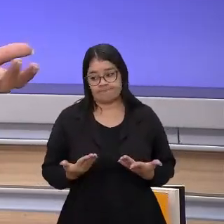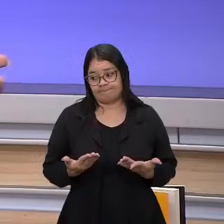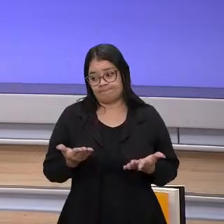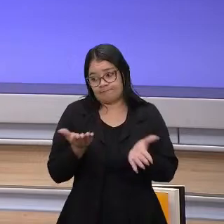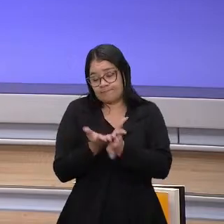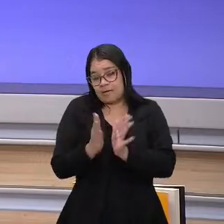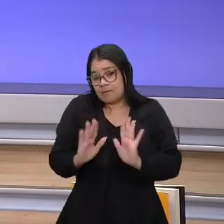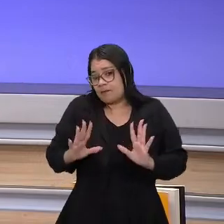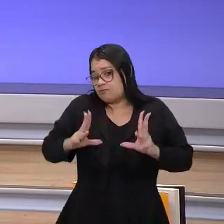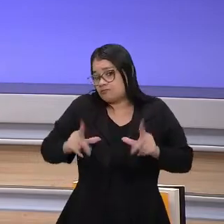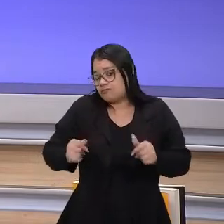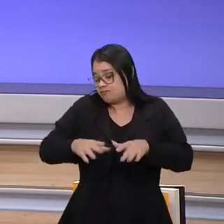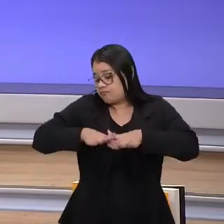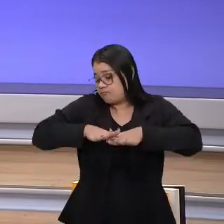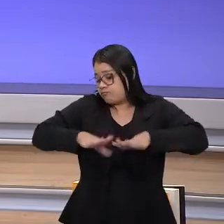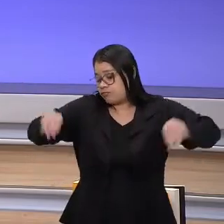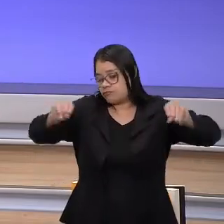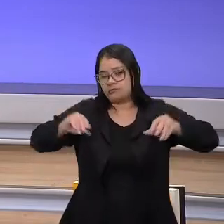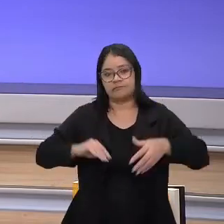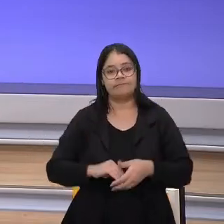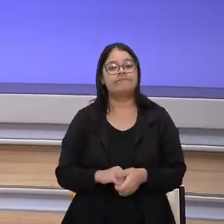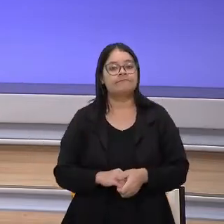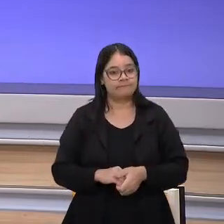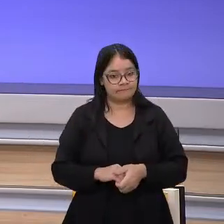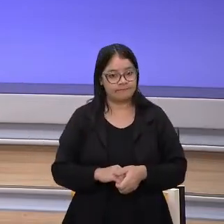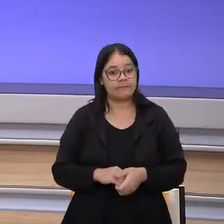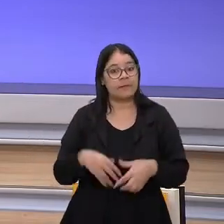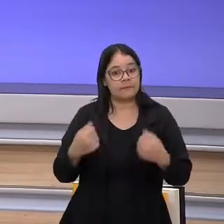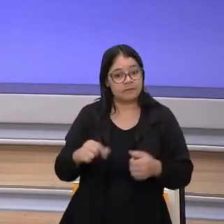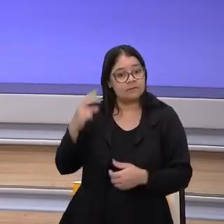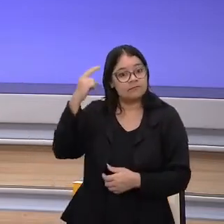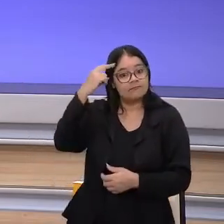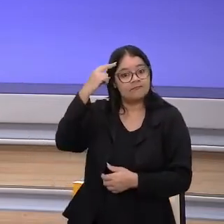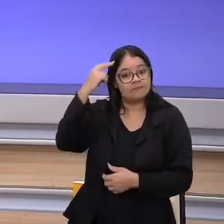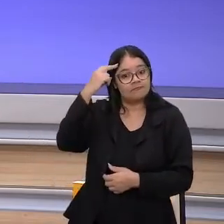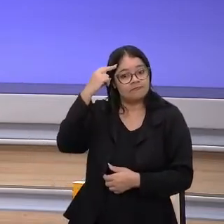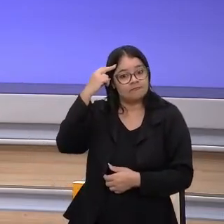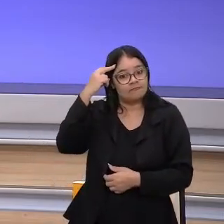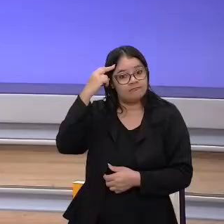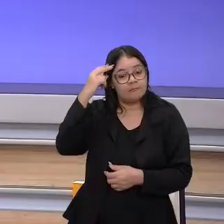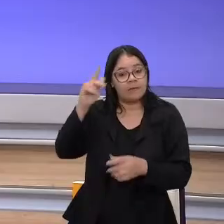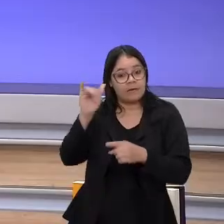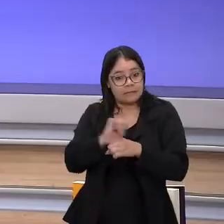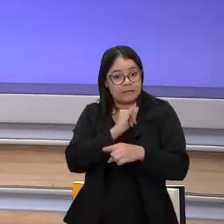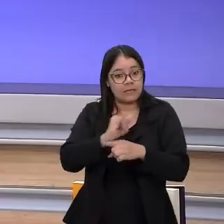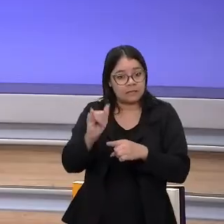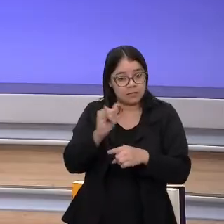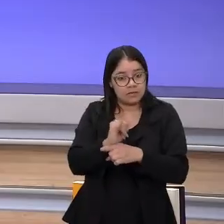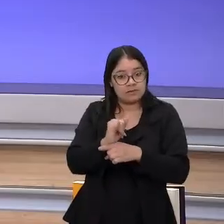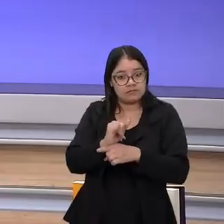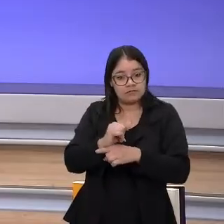vai acabar. Então, é isso que nós precisamos, botar em ação.